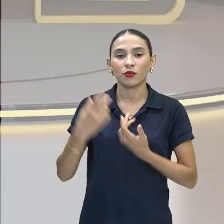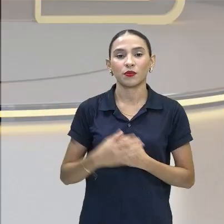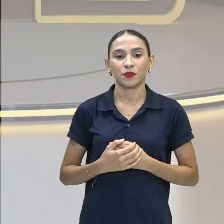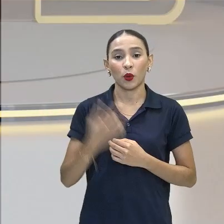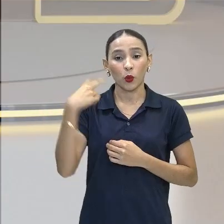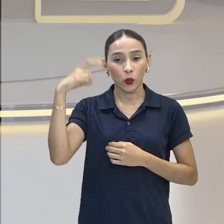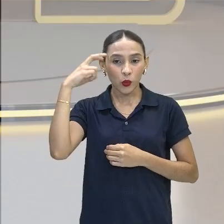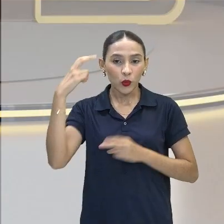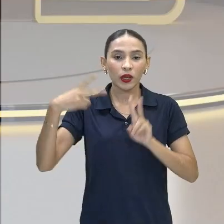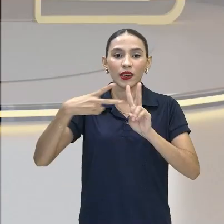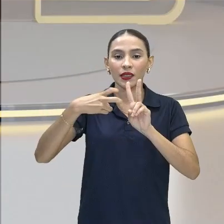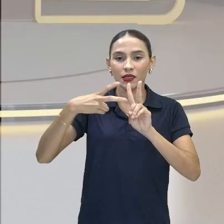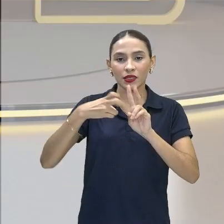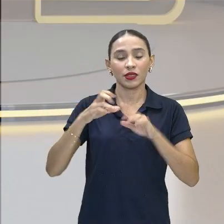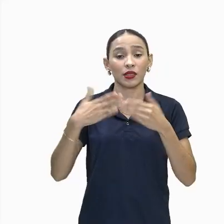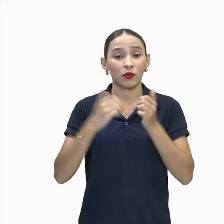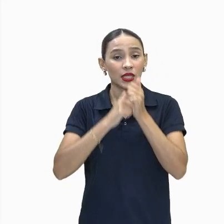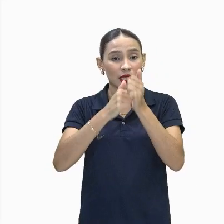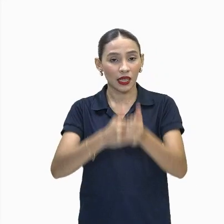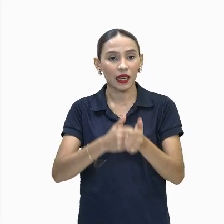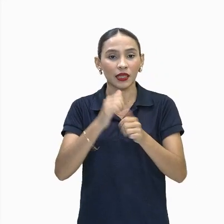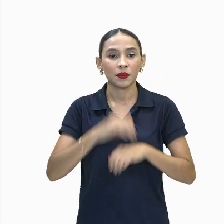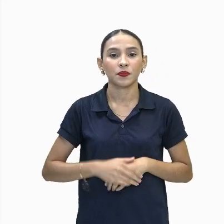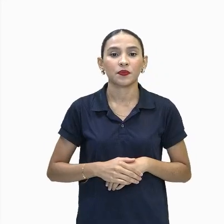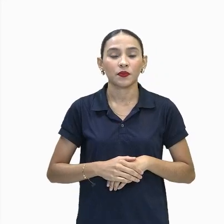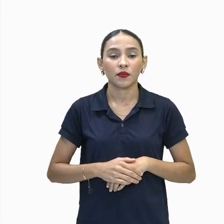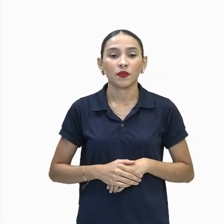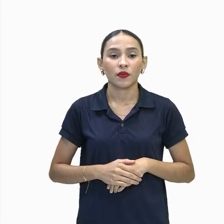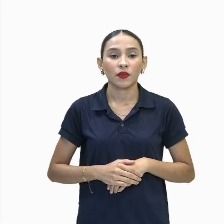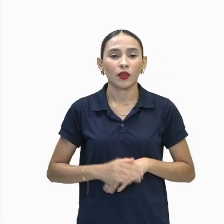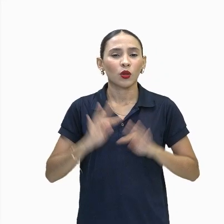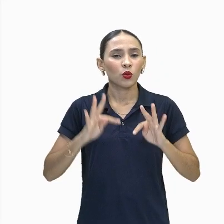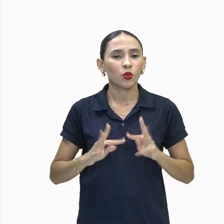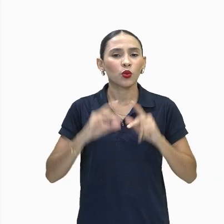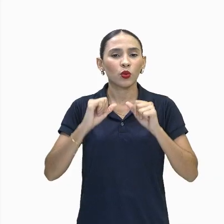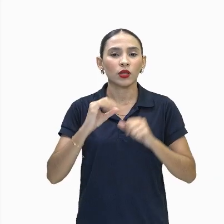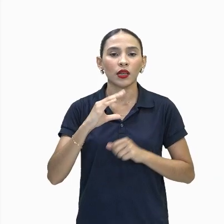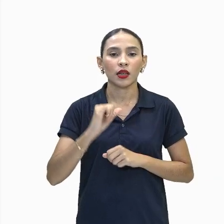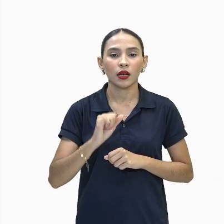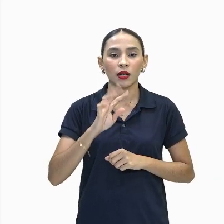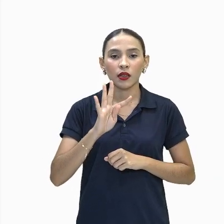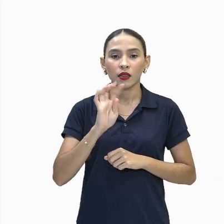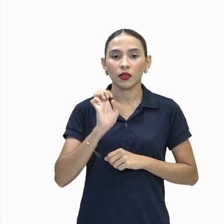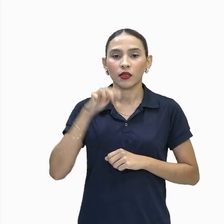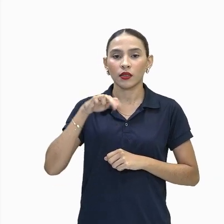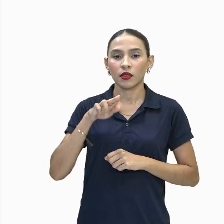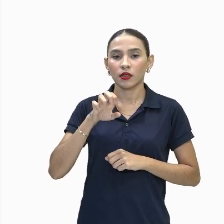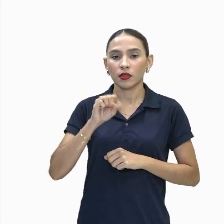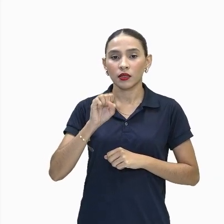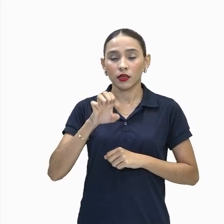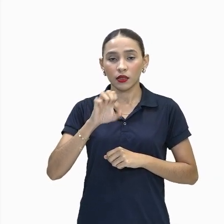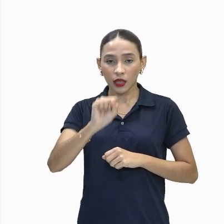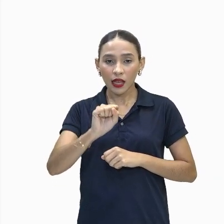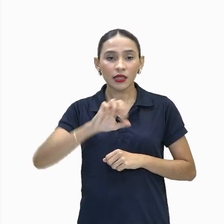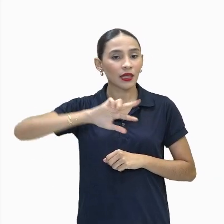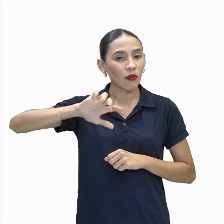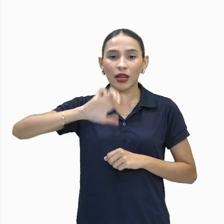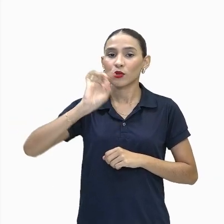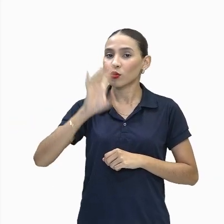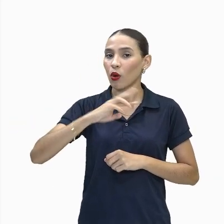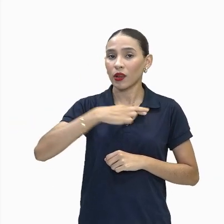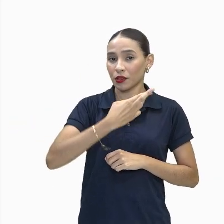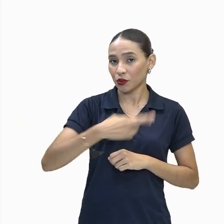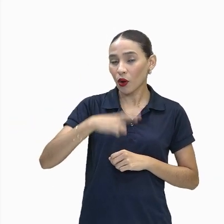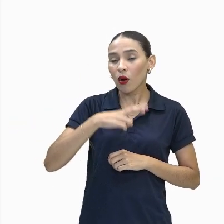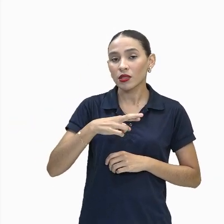indígenas, né? Exatamente. E aí ele segue contra todas as catequeses, e aqui não é apenas a catequese religiosa, exatamente, tá,